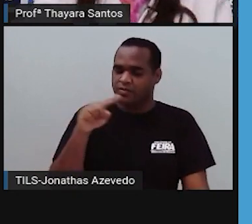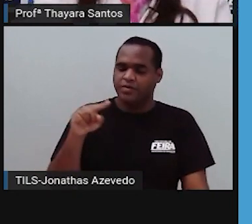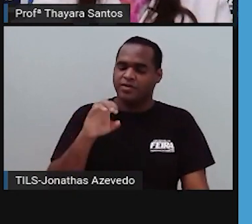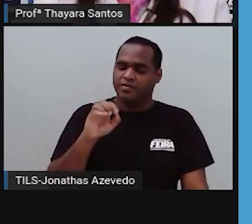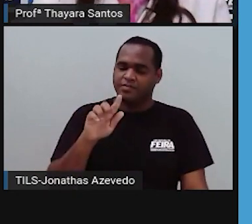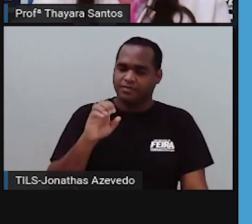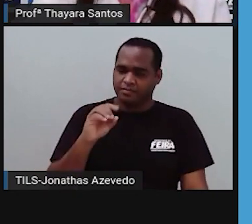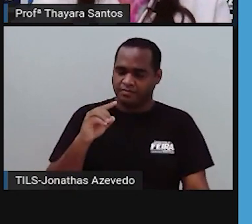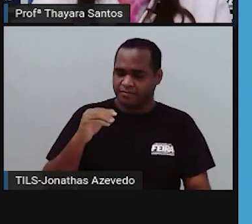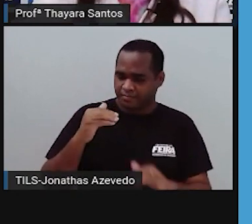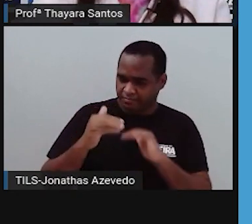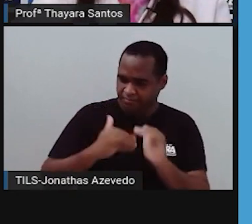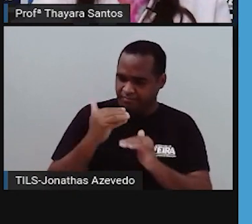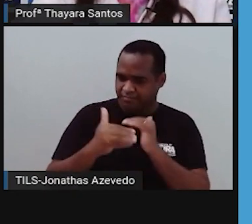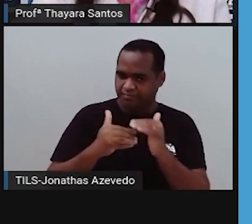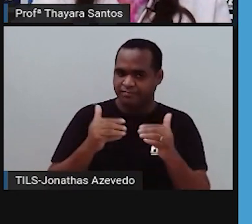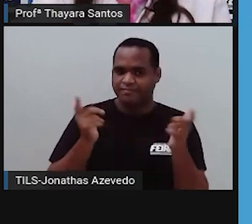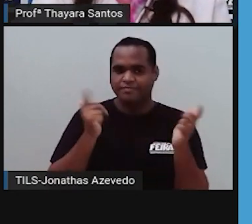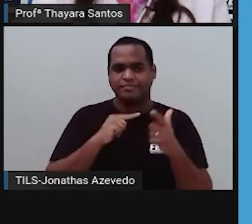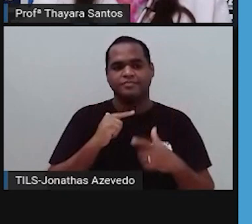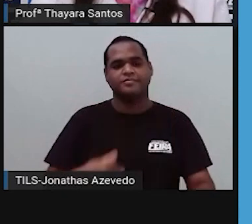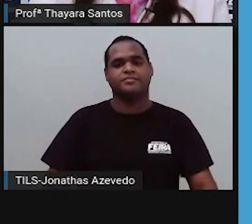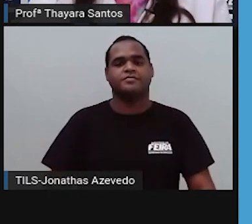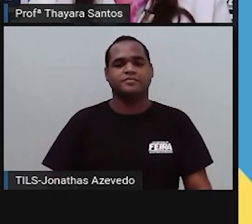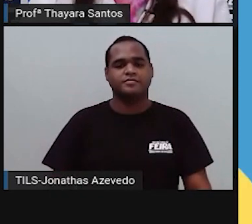a se desenvolver.